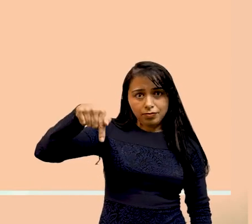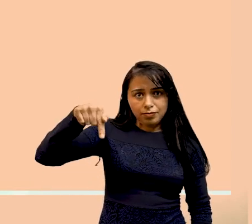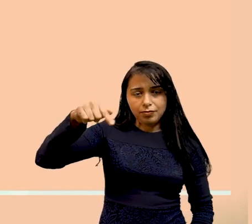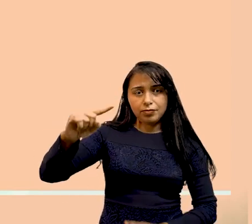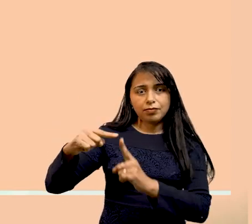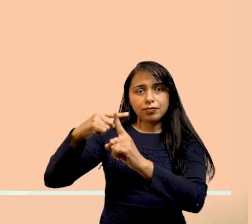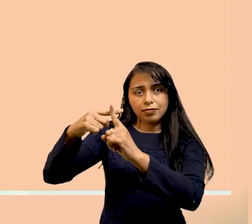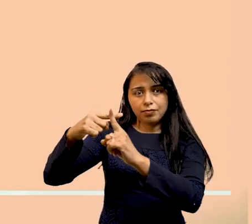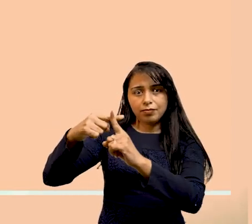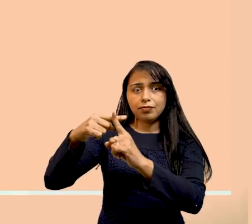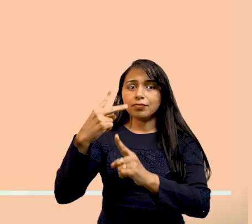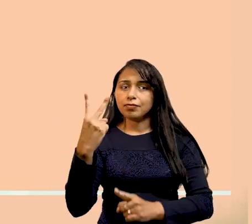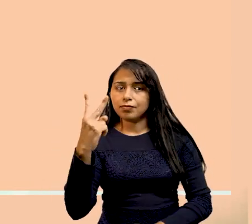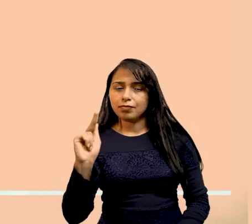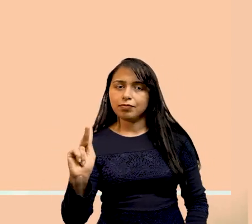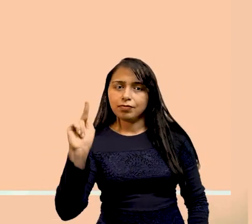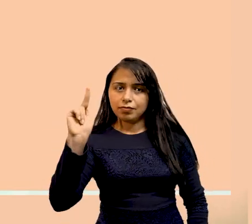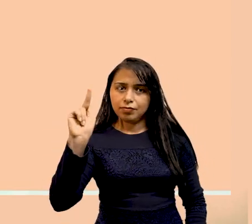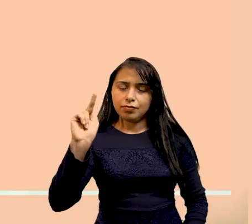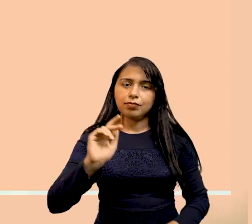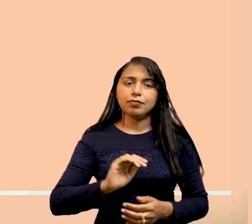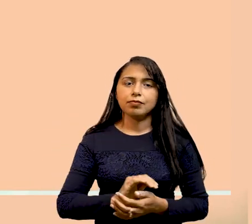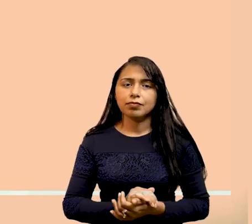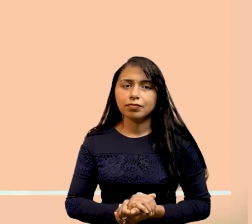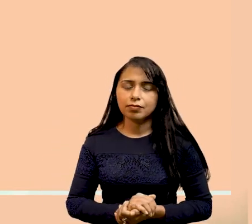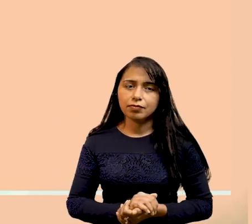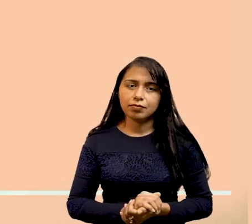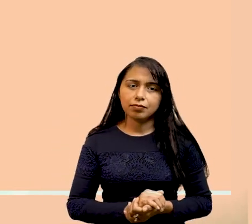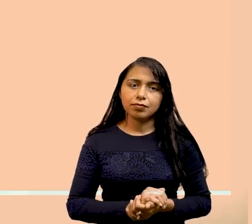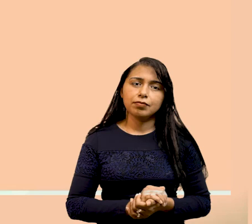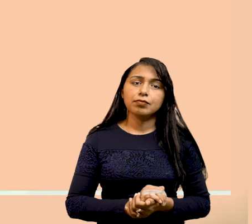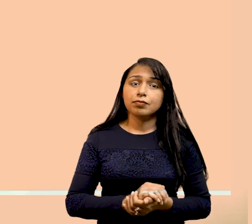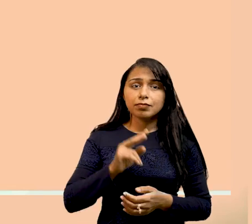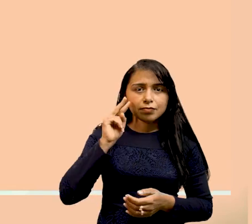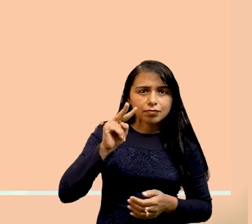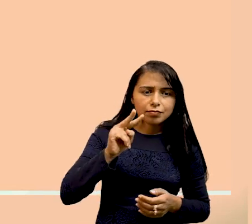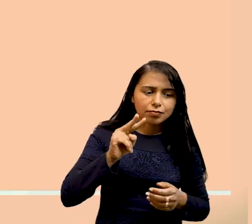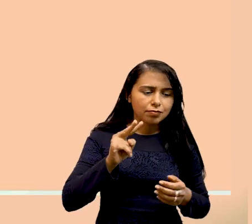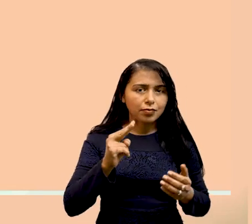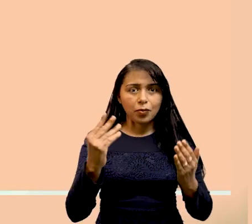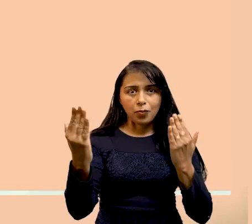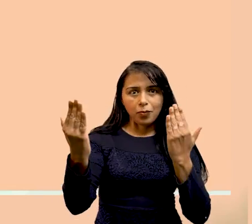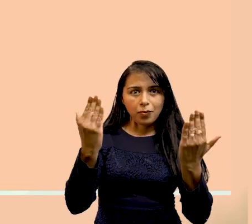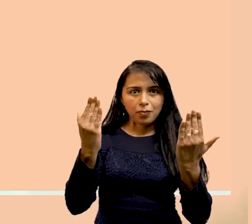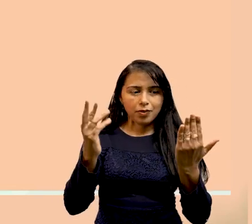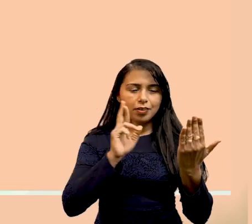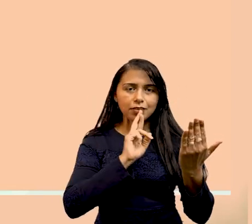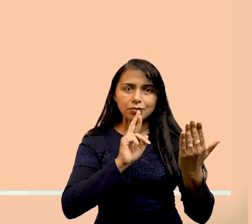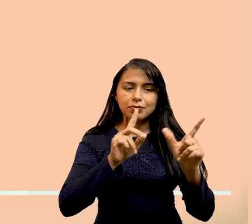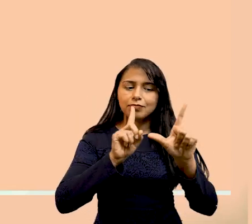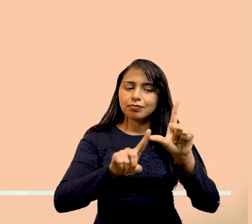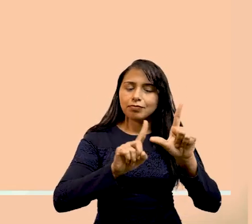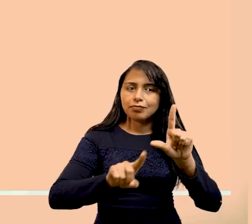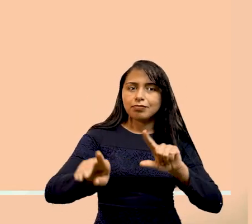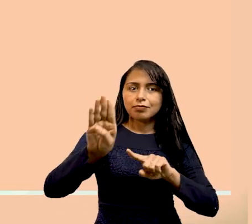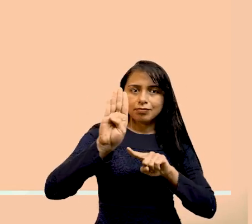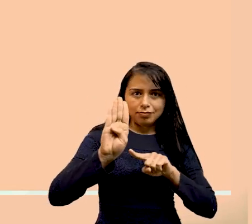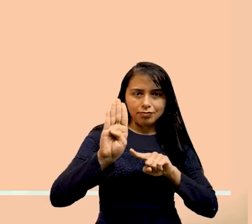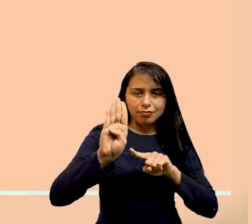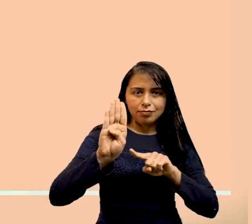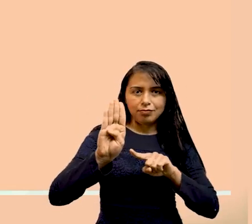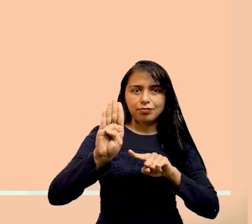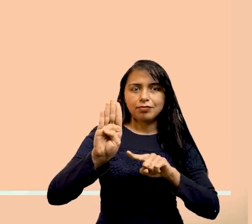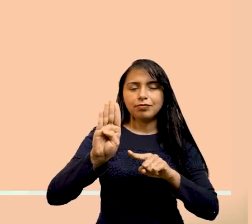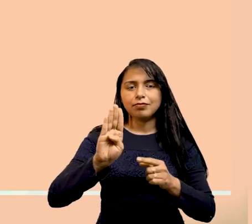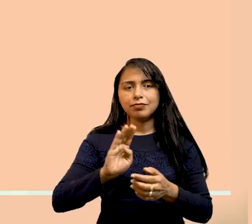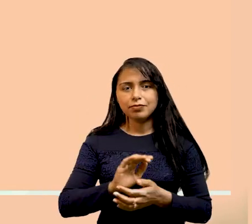5 queijos mais 2 quilos, né? Ali, ó, mais um, dois. E aí, se a gente verificar aqui, né, a letra B tá igualzinha, né? Dessa vez